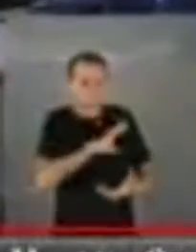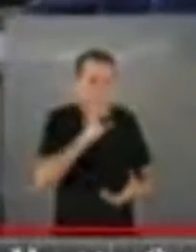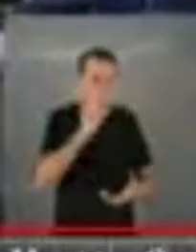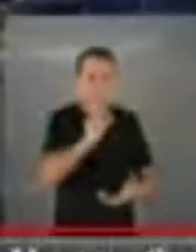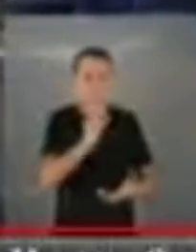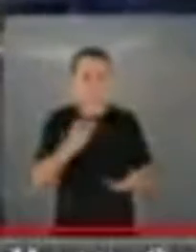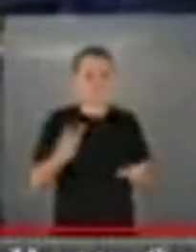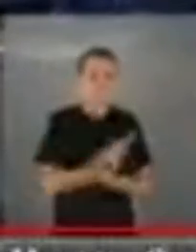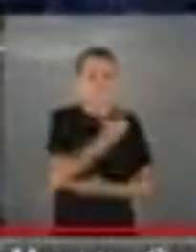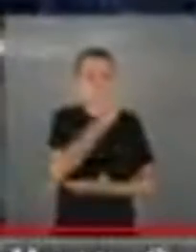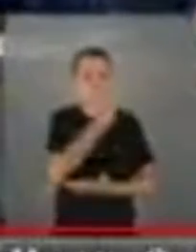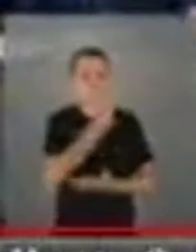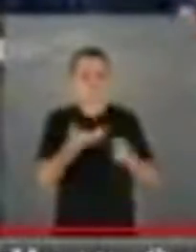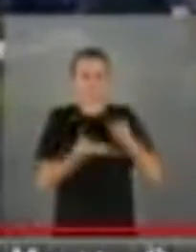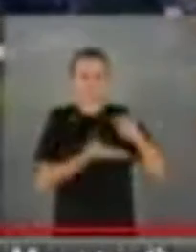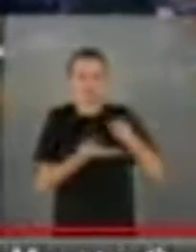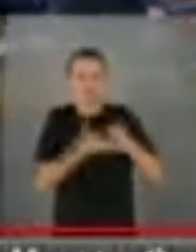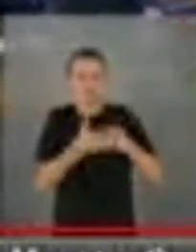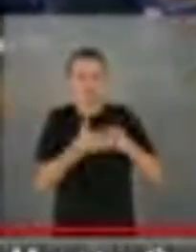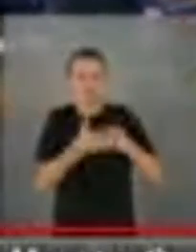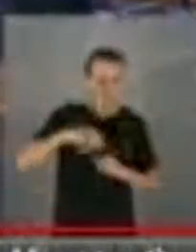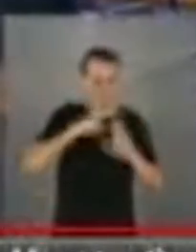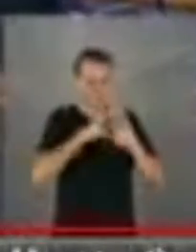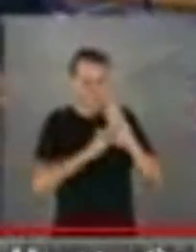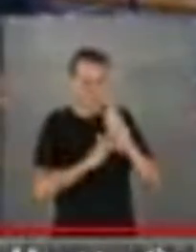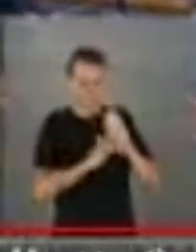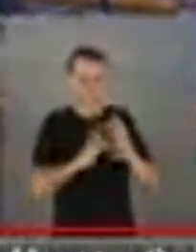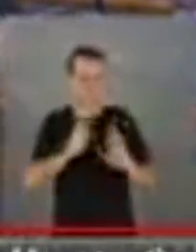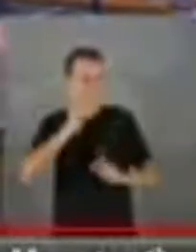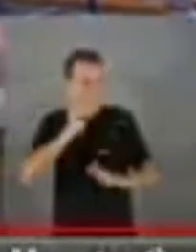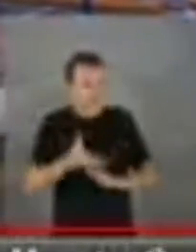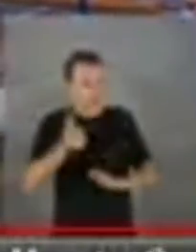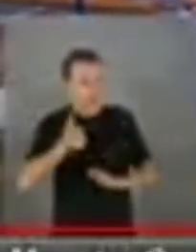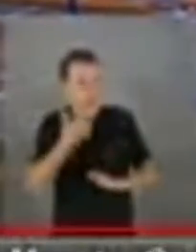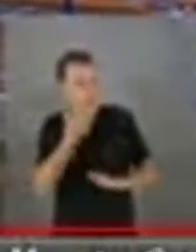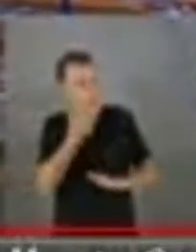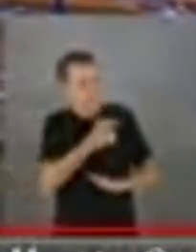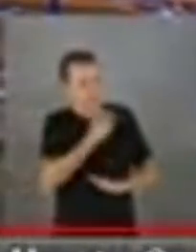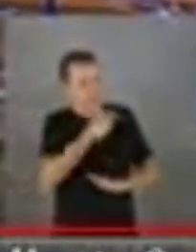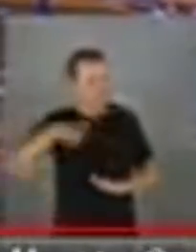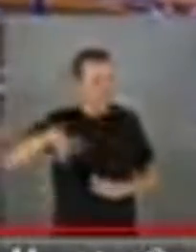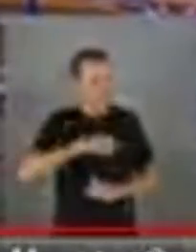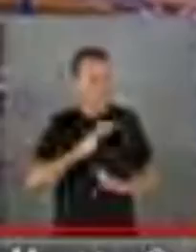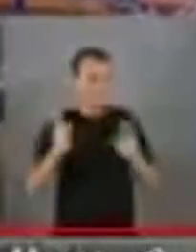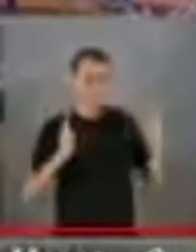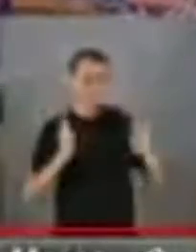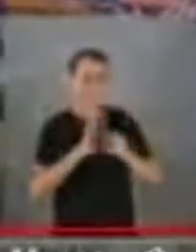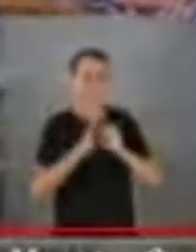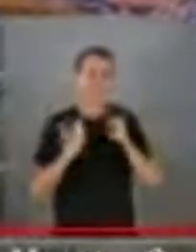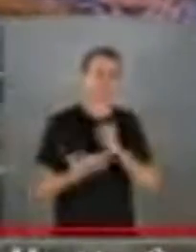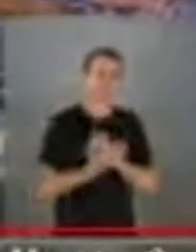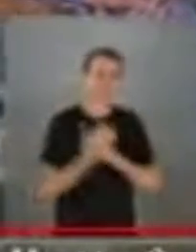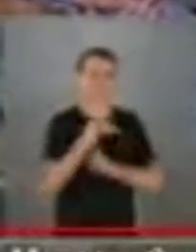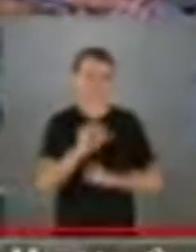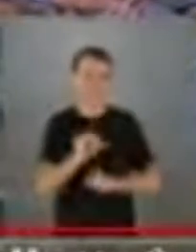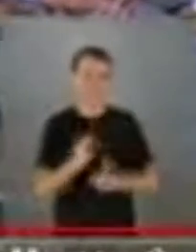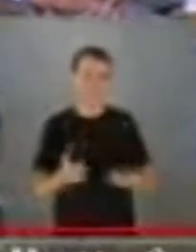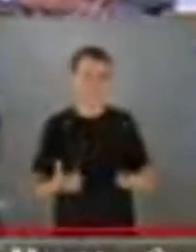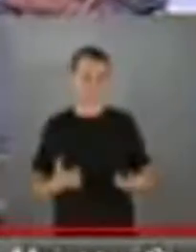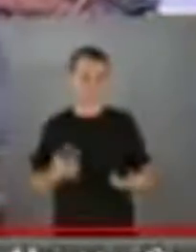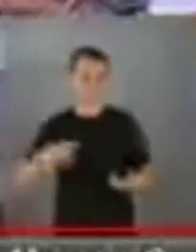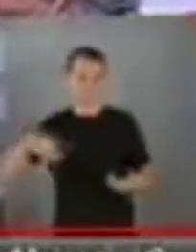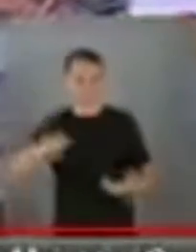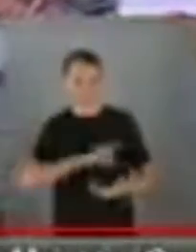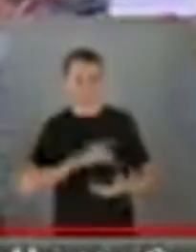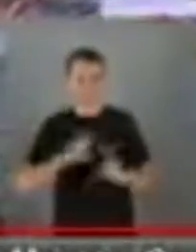seja, havendo fundamento, havendo razões para isso. A ponderação que faço é que nós estamos no meio da pandemia, nós vamos fazer todas as